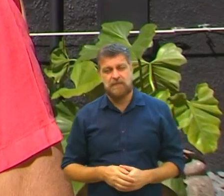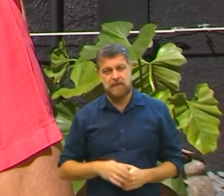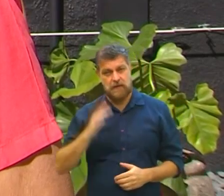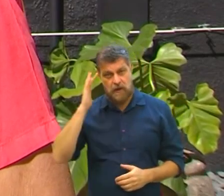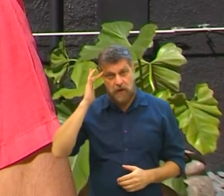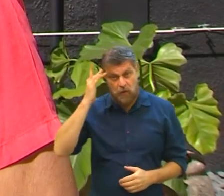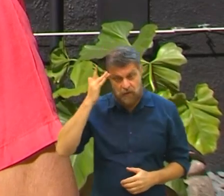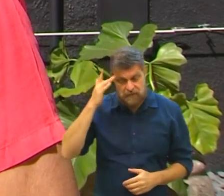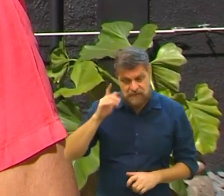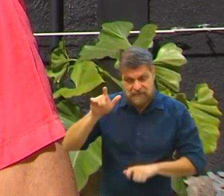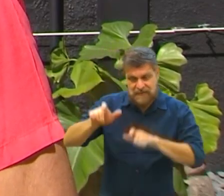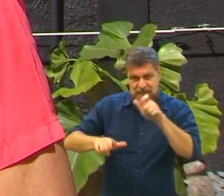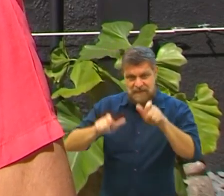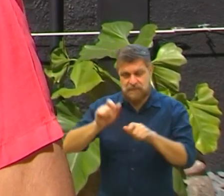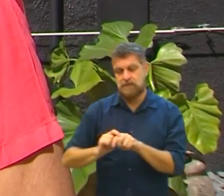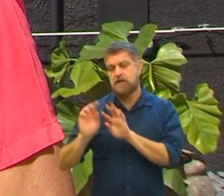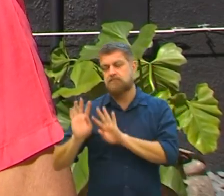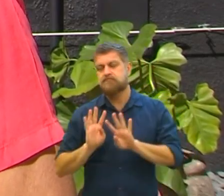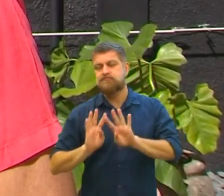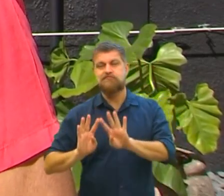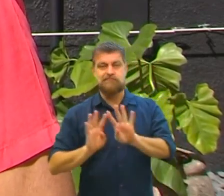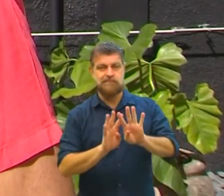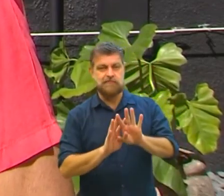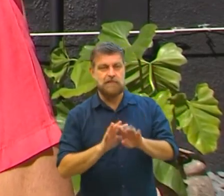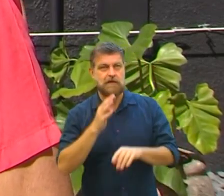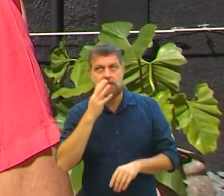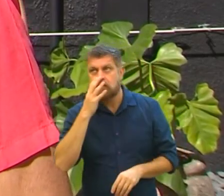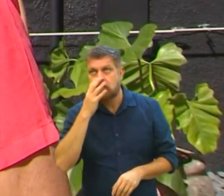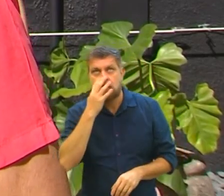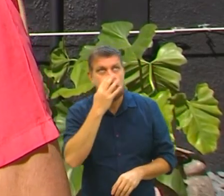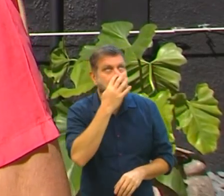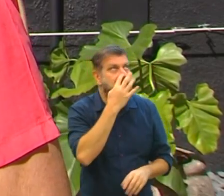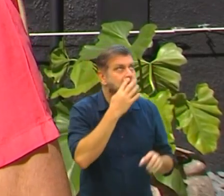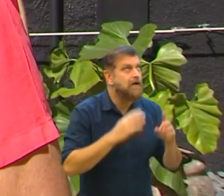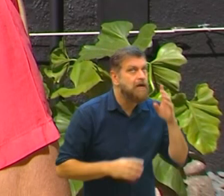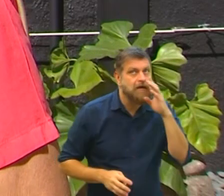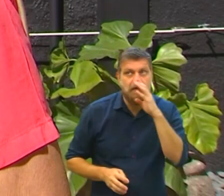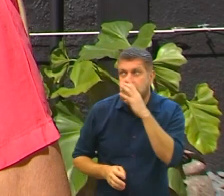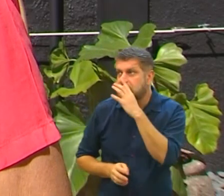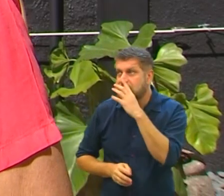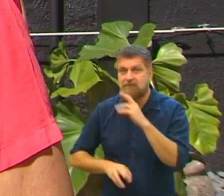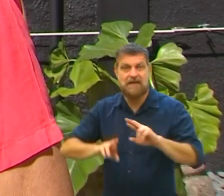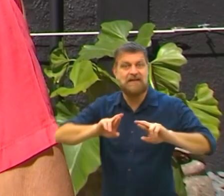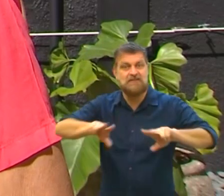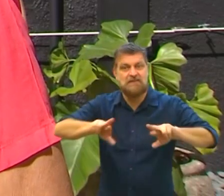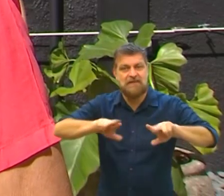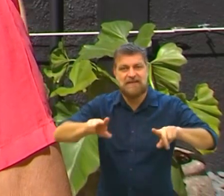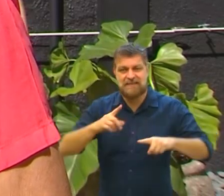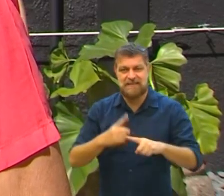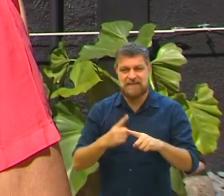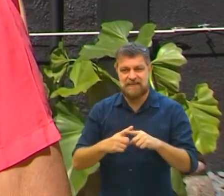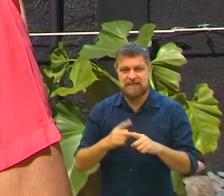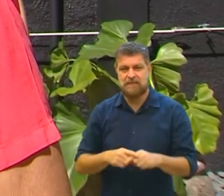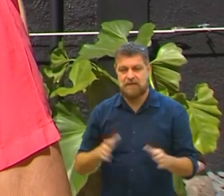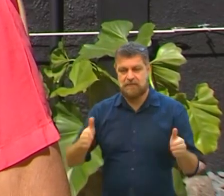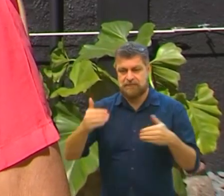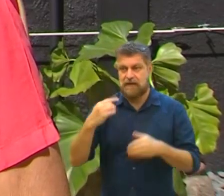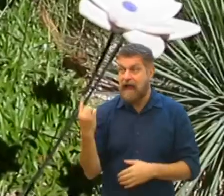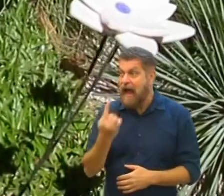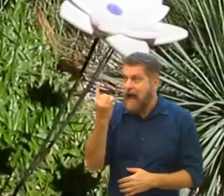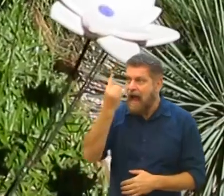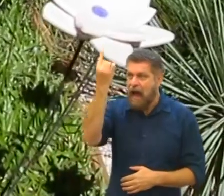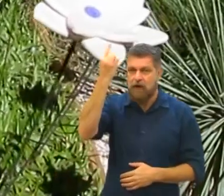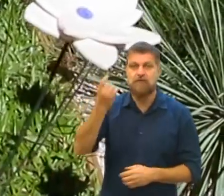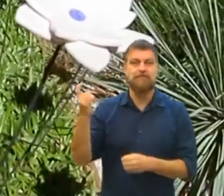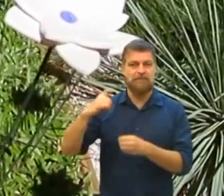isso vai trazer para as pessoas que visitarem uma situação bem diferenciada, e talvez os pés direitos